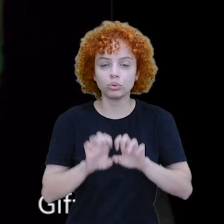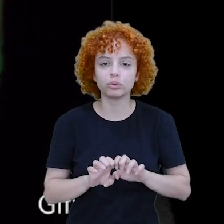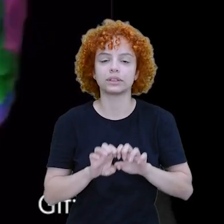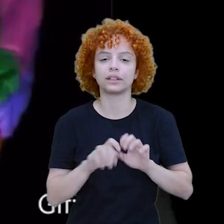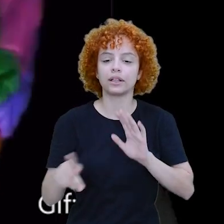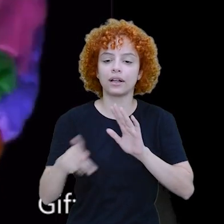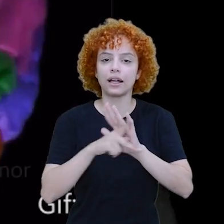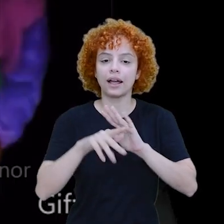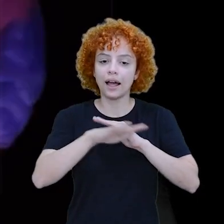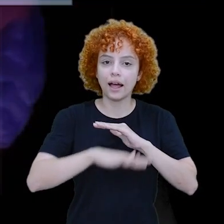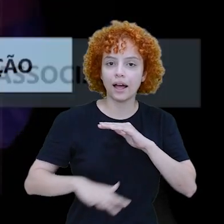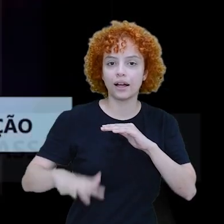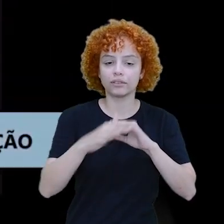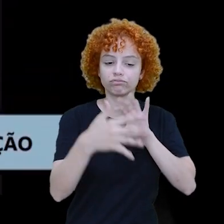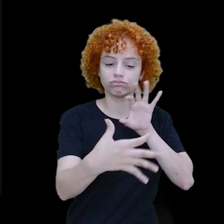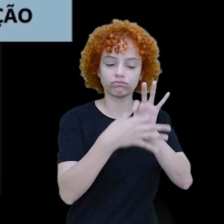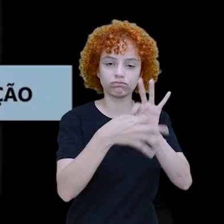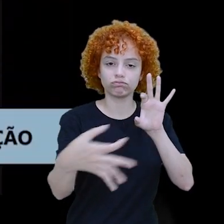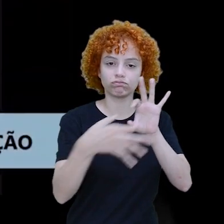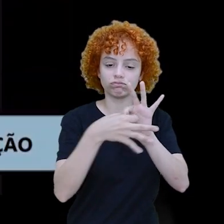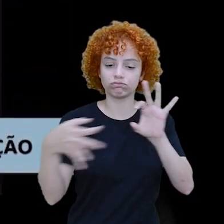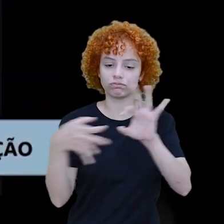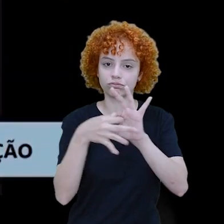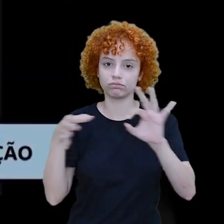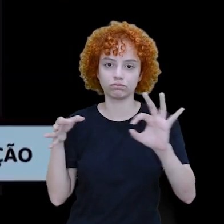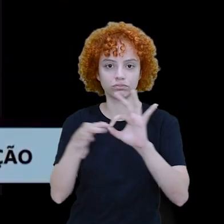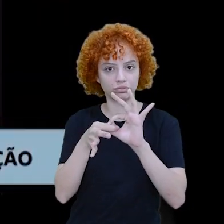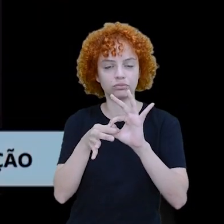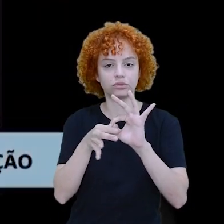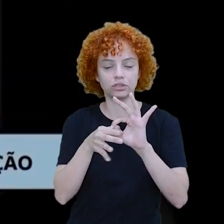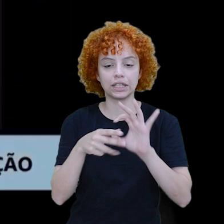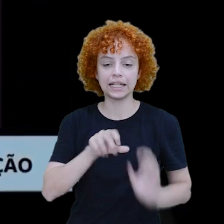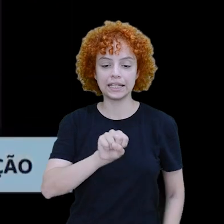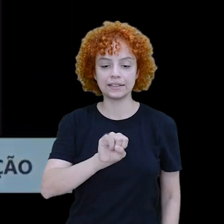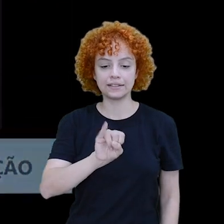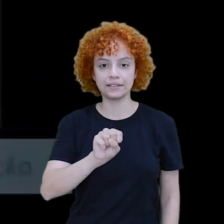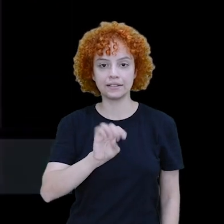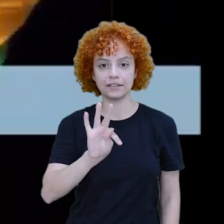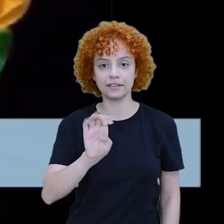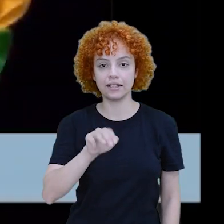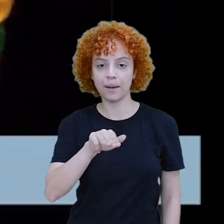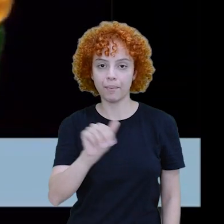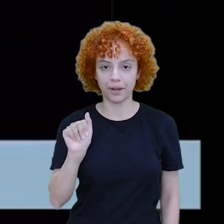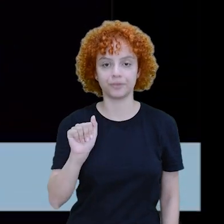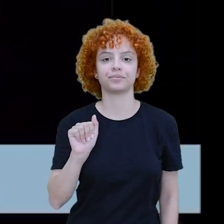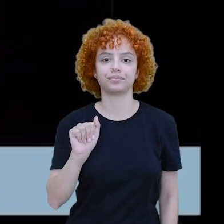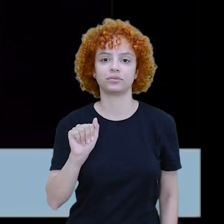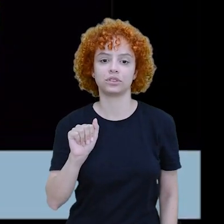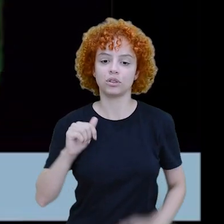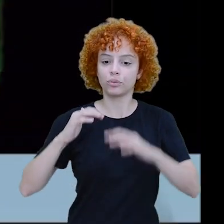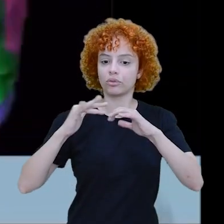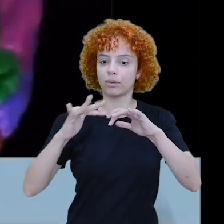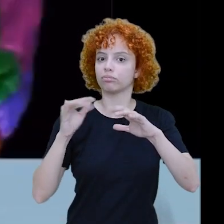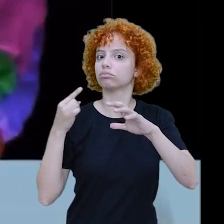estruturas estão em íntima associação umas com as outras, formando verdadeiros sistemas, o que torna